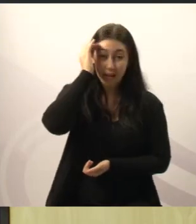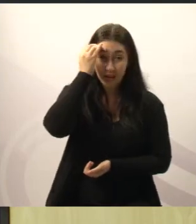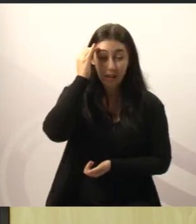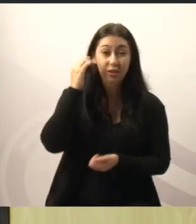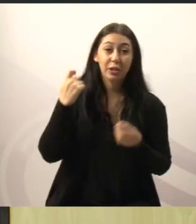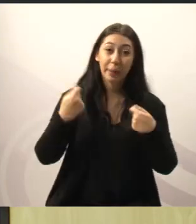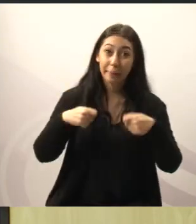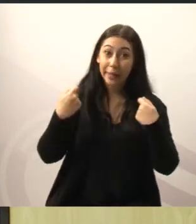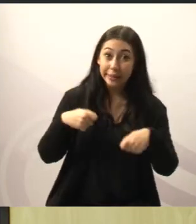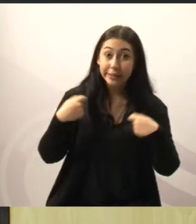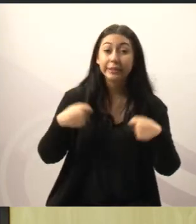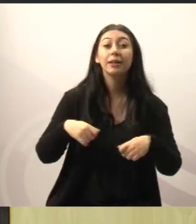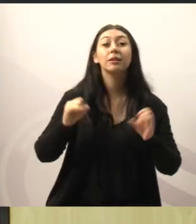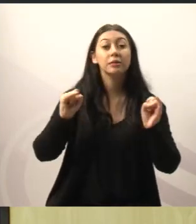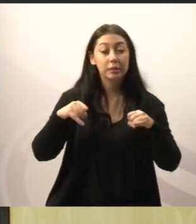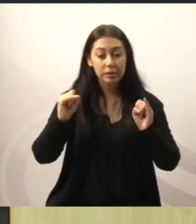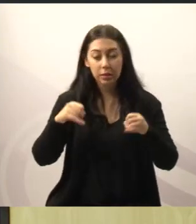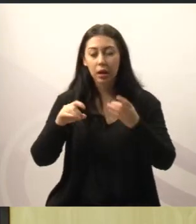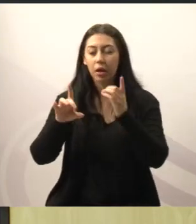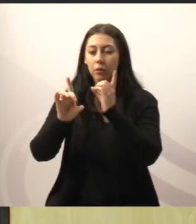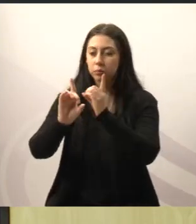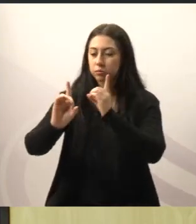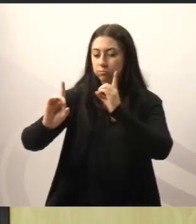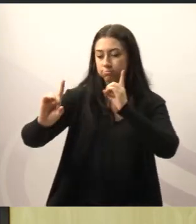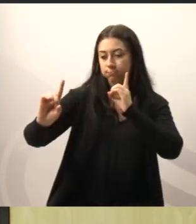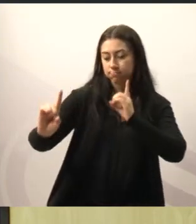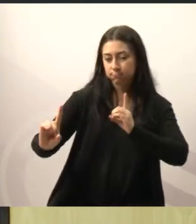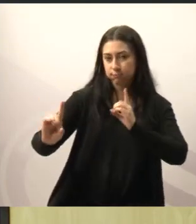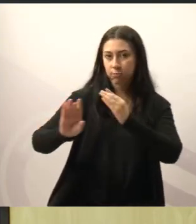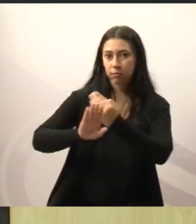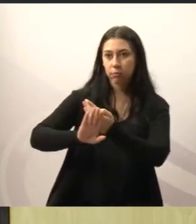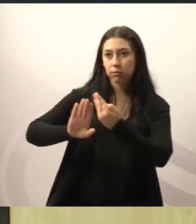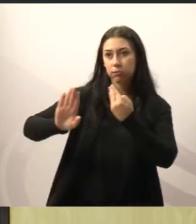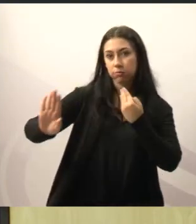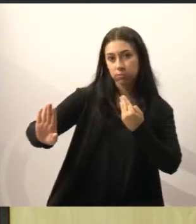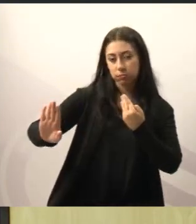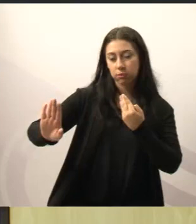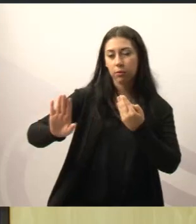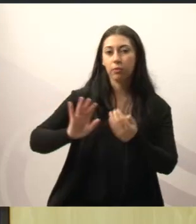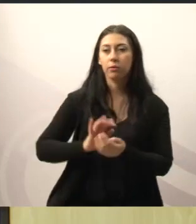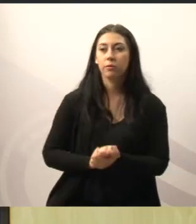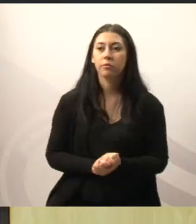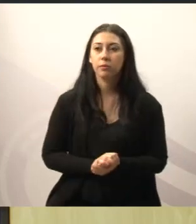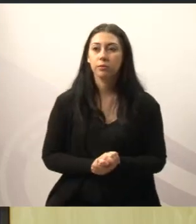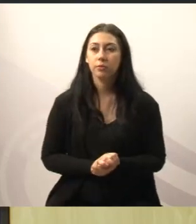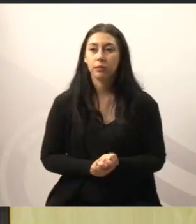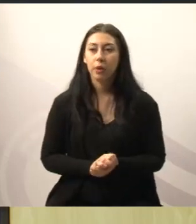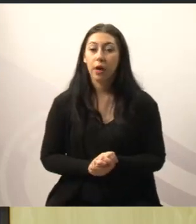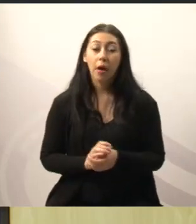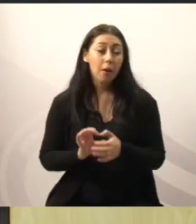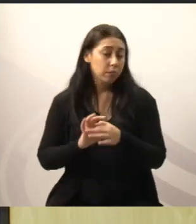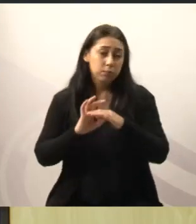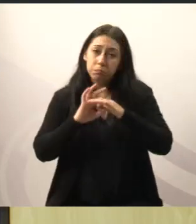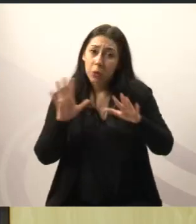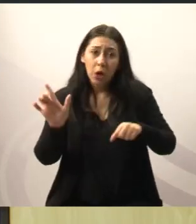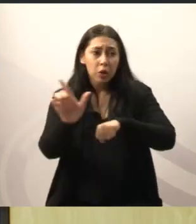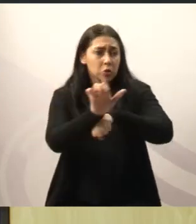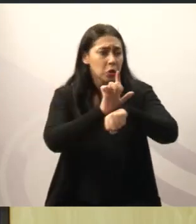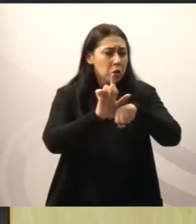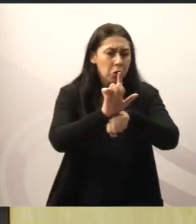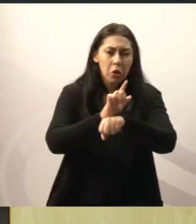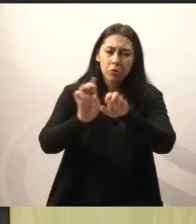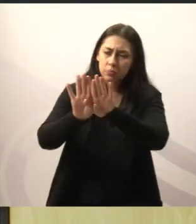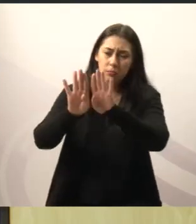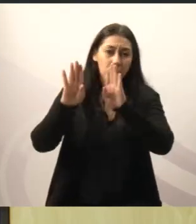é de se ter o distanciamento social ampliado para o distanciamento social controlado, permitindo-se a reabertura do comércio e de empresas de serviços